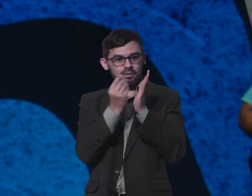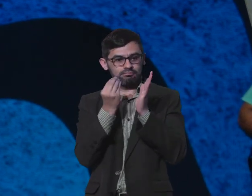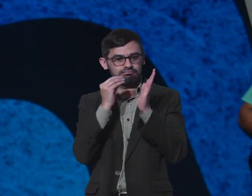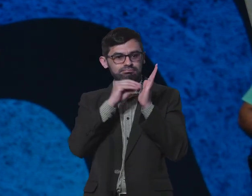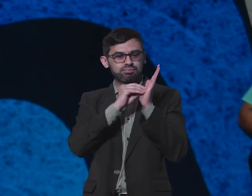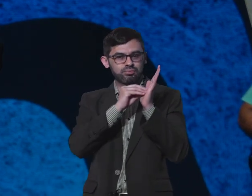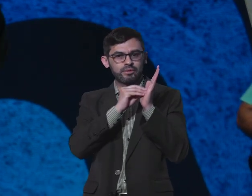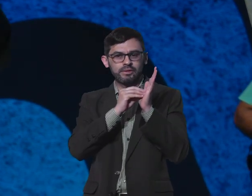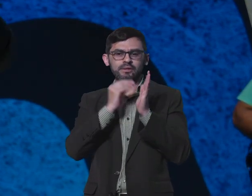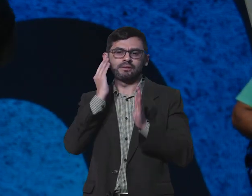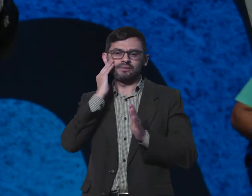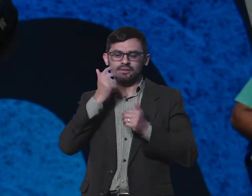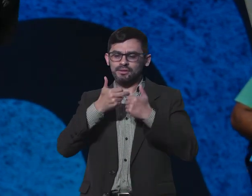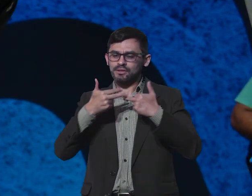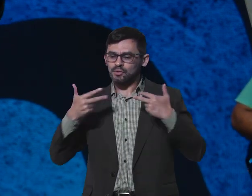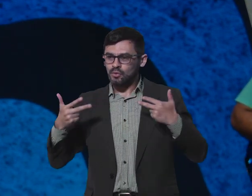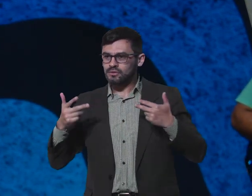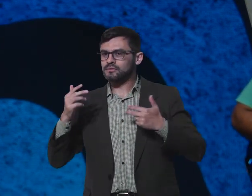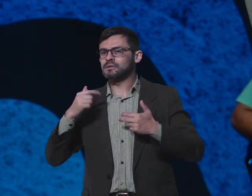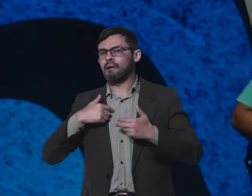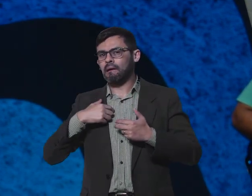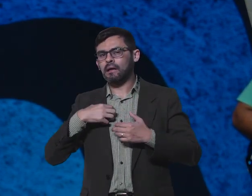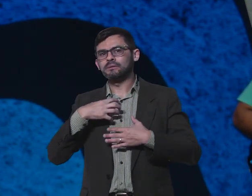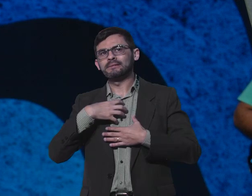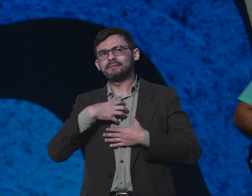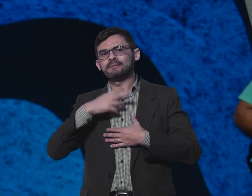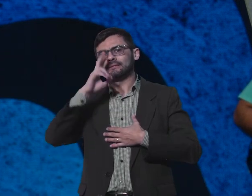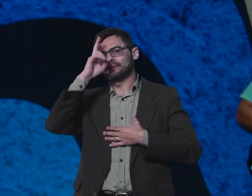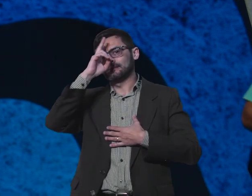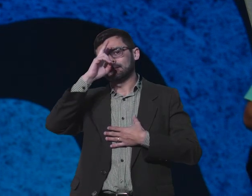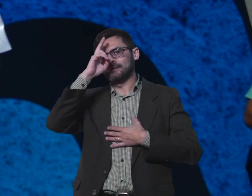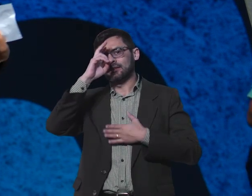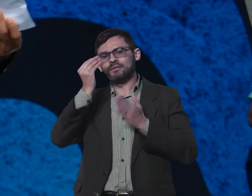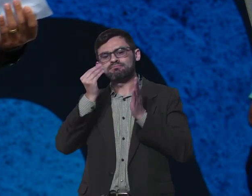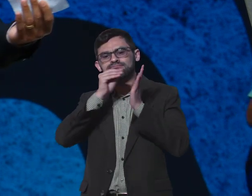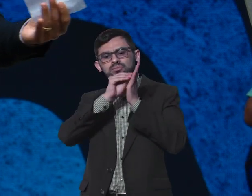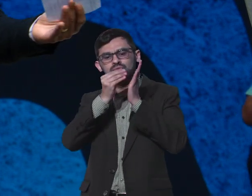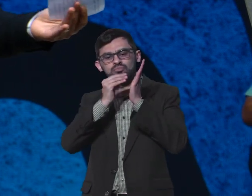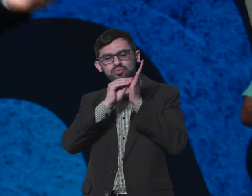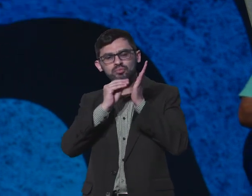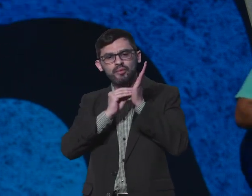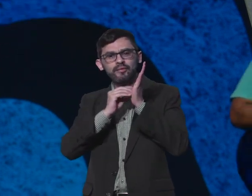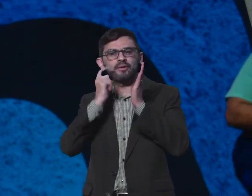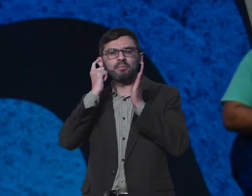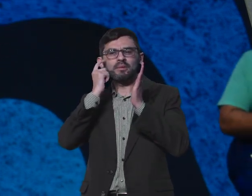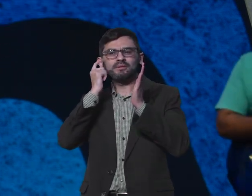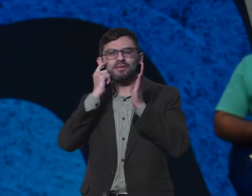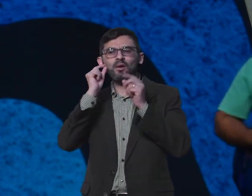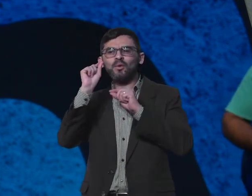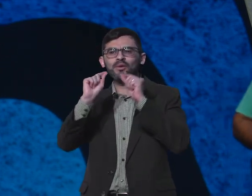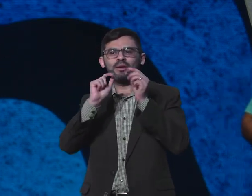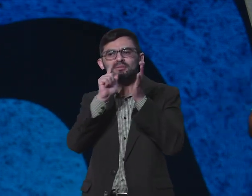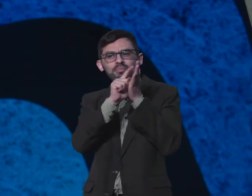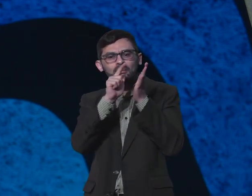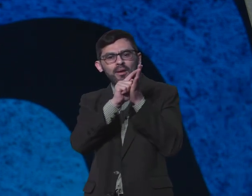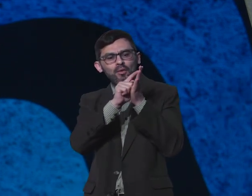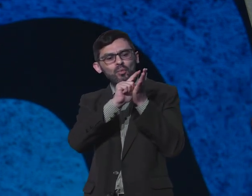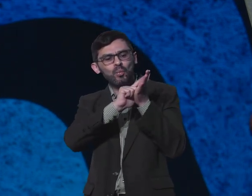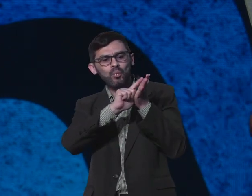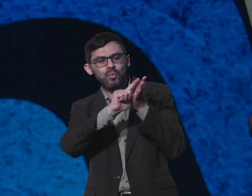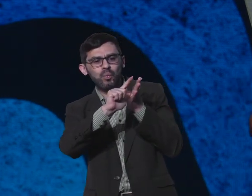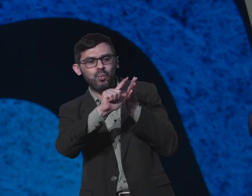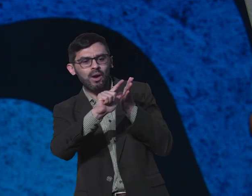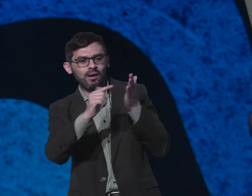Eu sei que coisas vão saltar ao seu coração. E vamos imaginar que uma página em branco vai estar diante